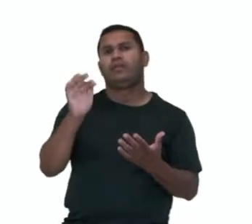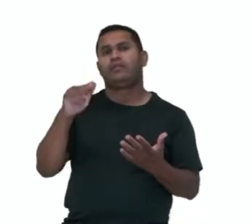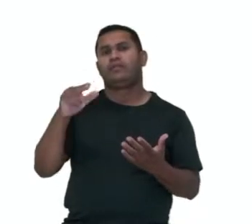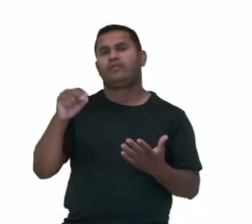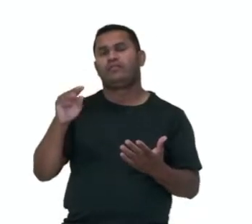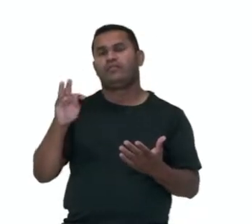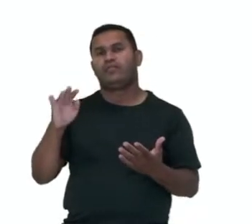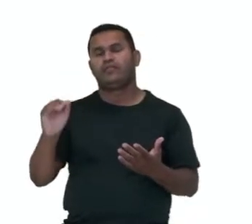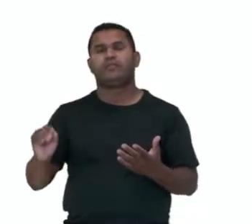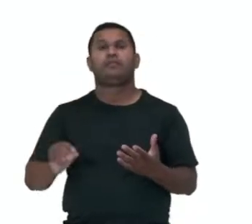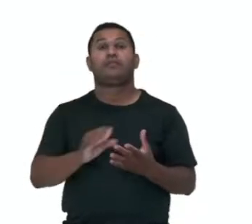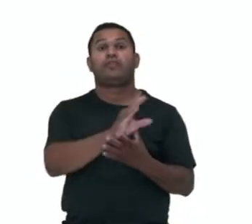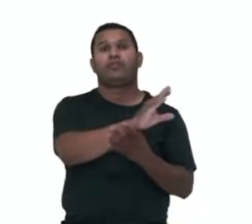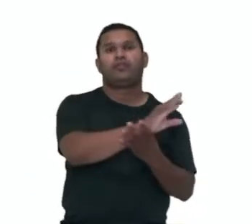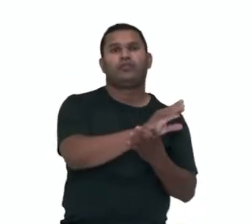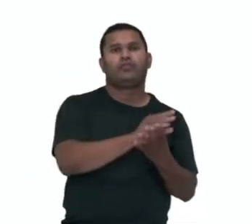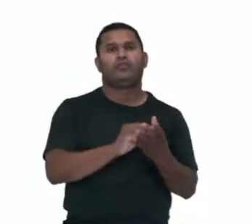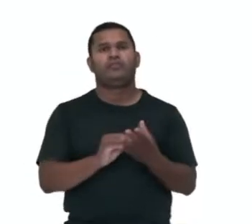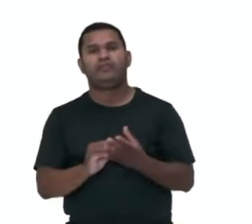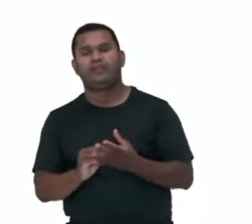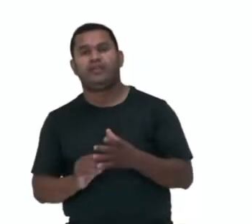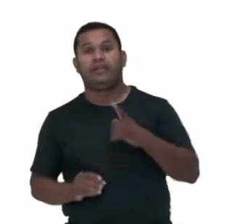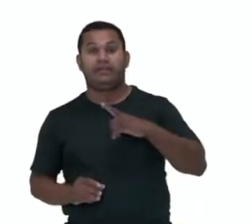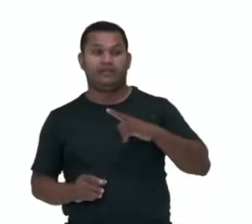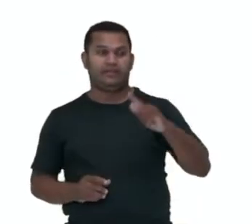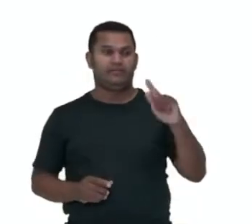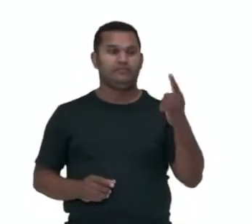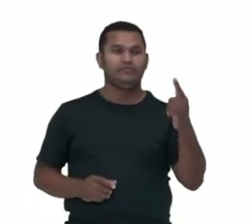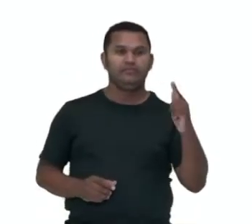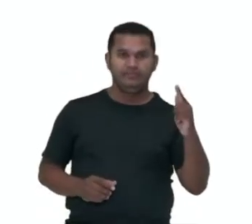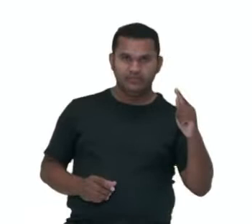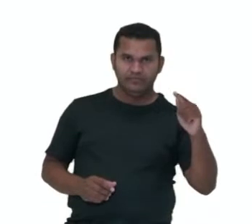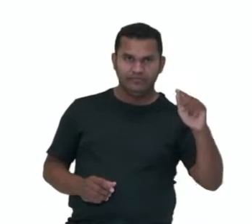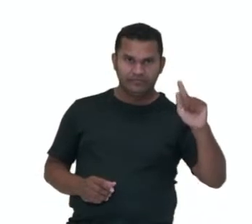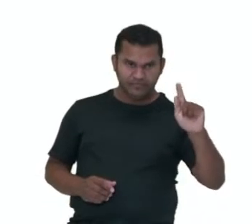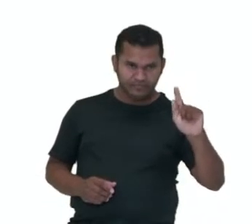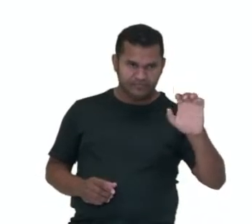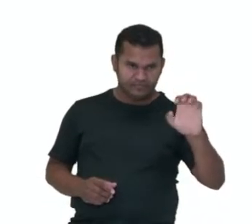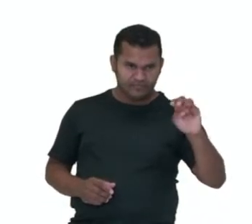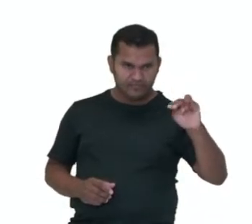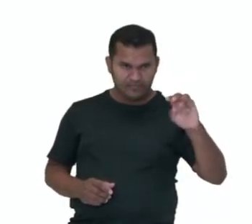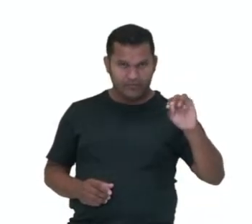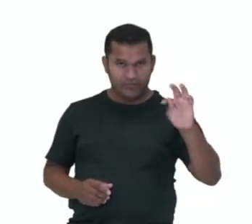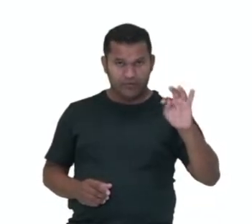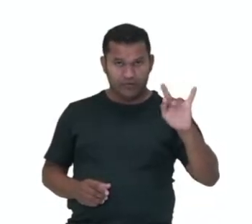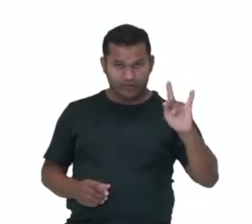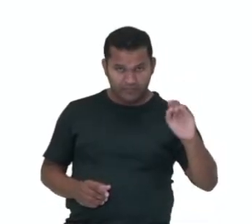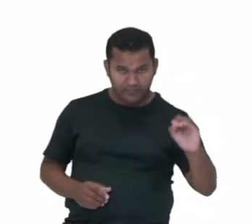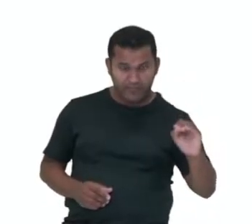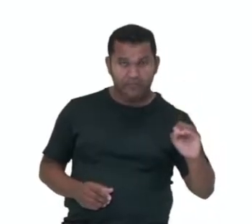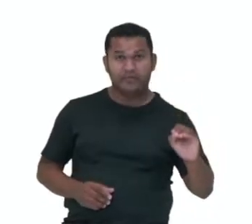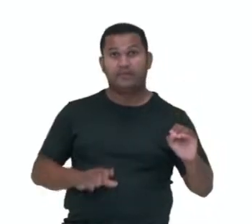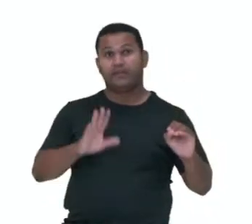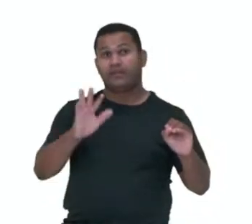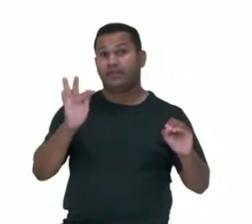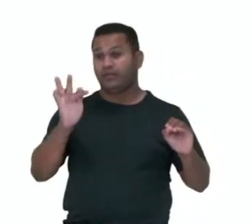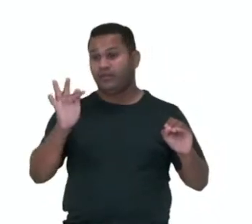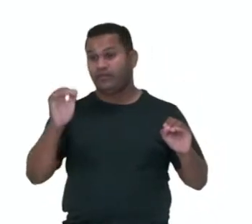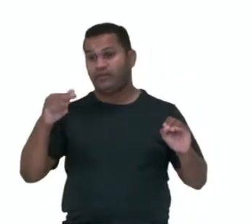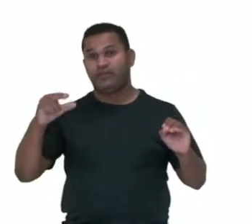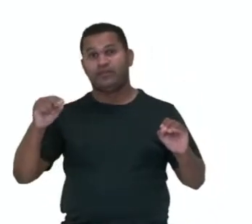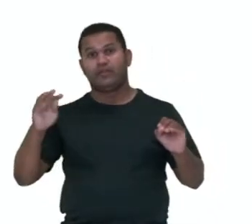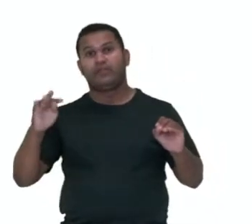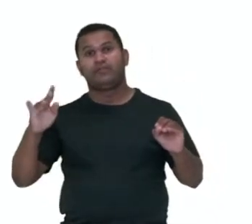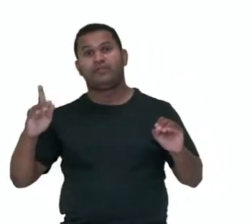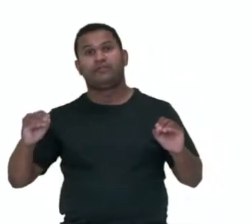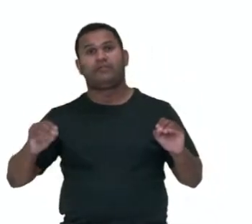É a expressão daquilo que está no genótipo mais a influência do ambiente. Isso caracteriza aquilo que a gente vai chamar de fenótipo de um